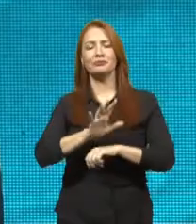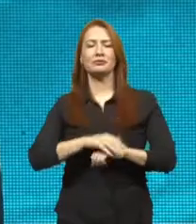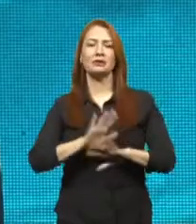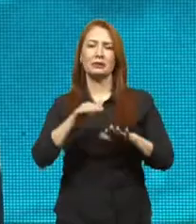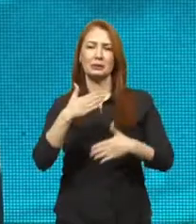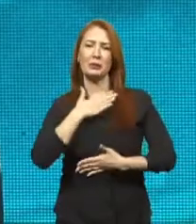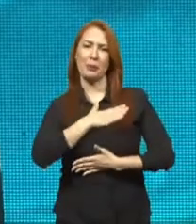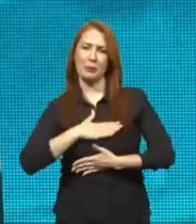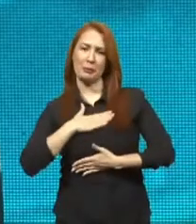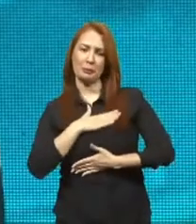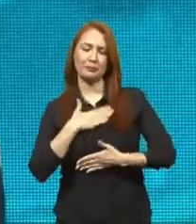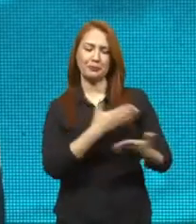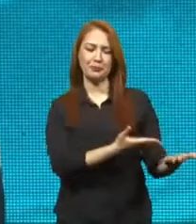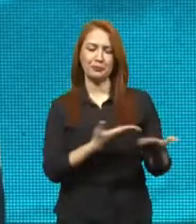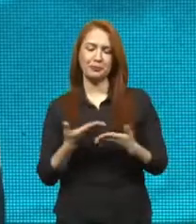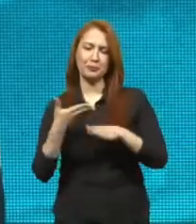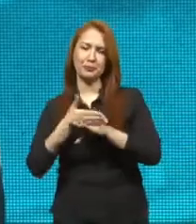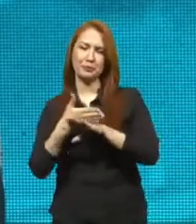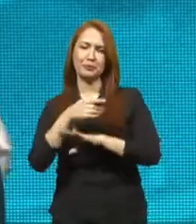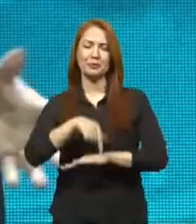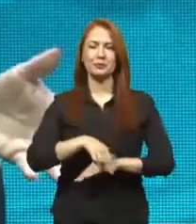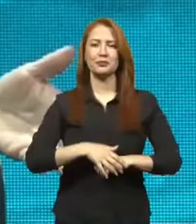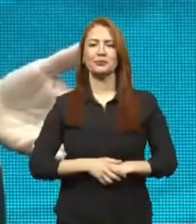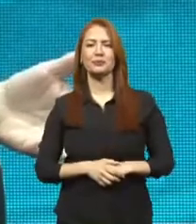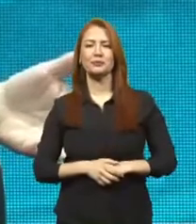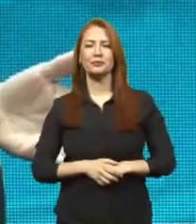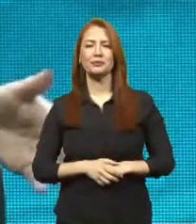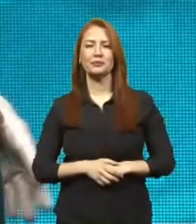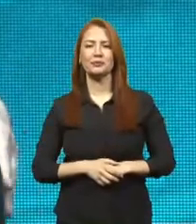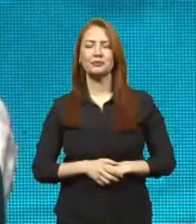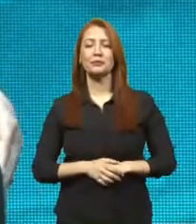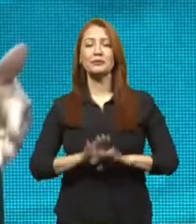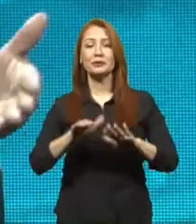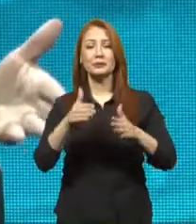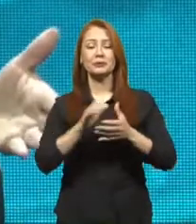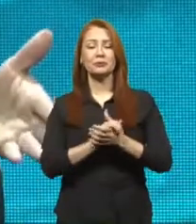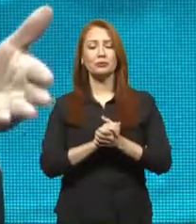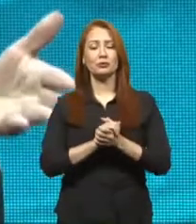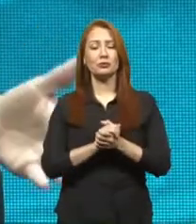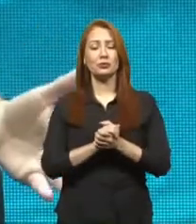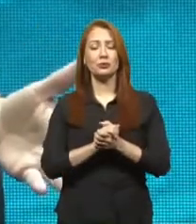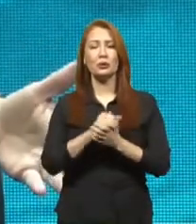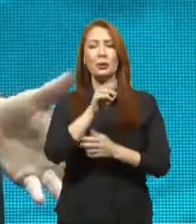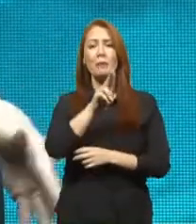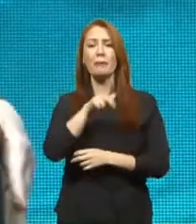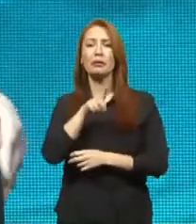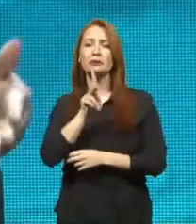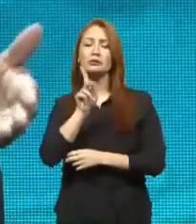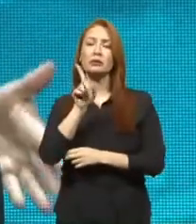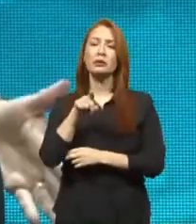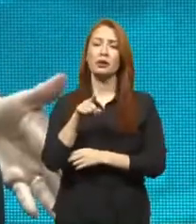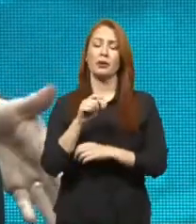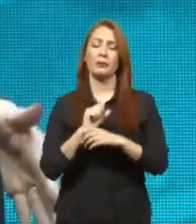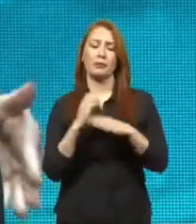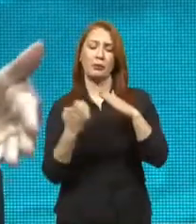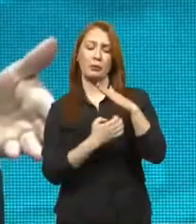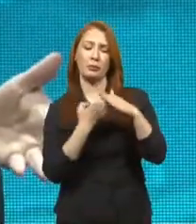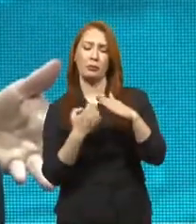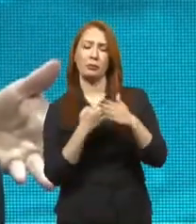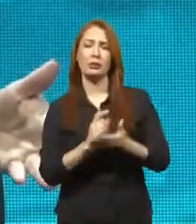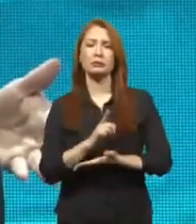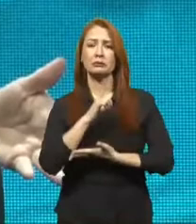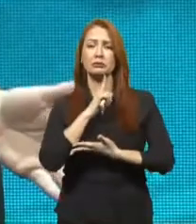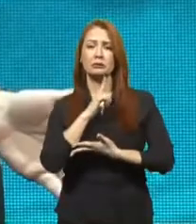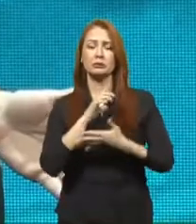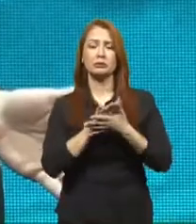Obrigada pelo convite. Então, a Braskem é uma empresa, né, que tem o compromisso global com a economia circular e com o